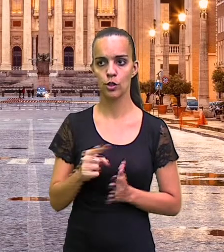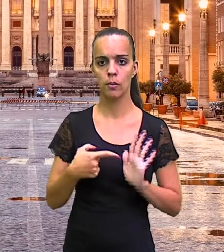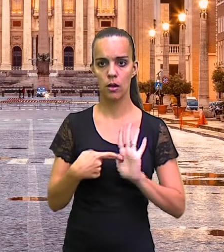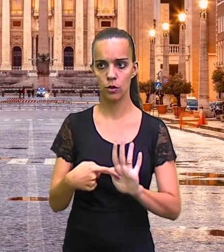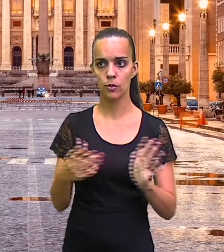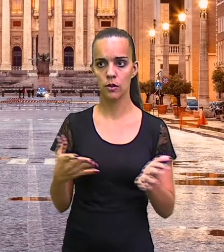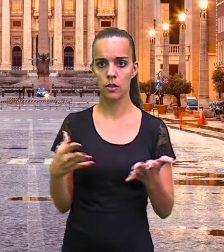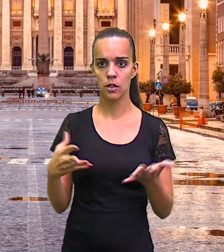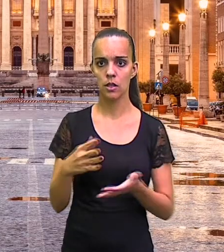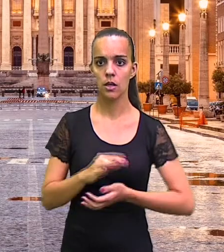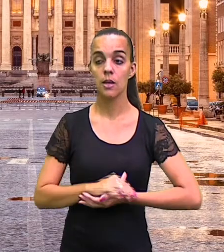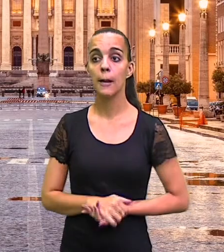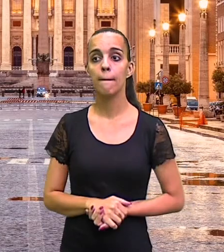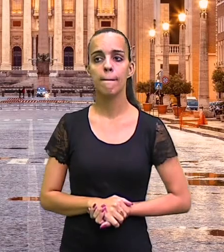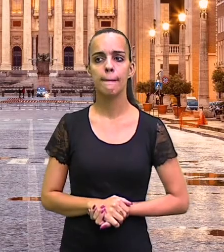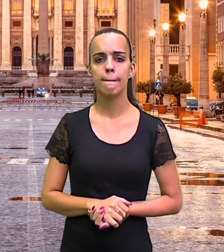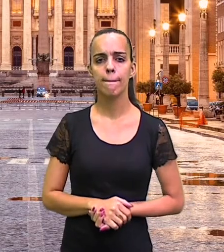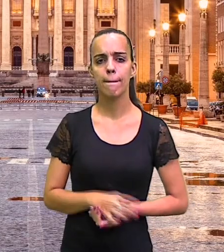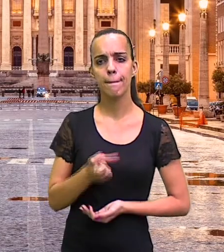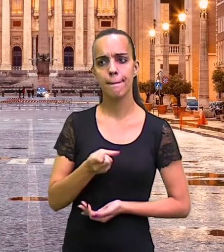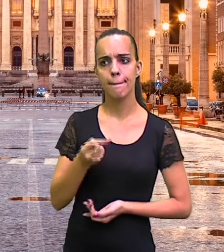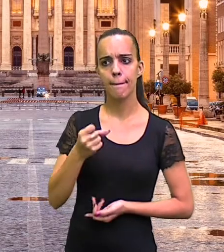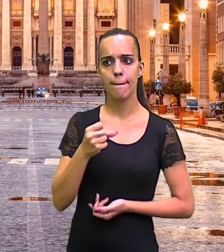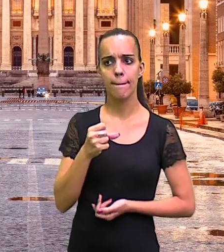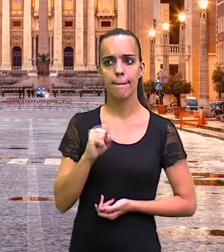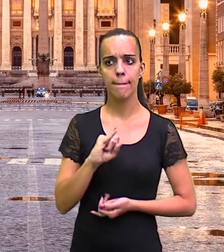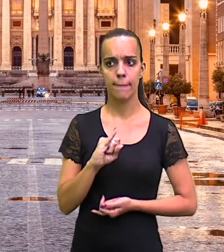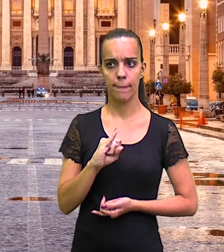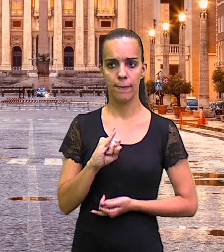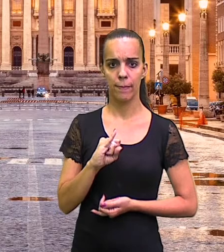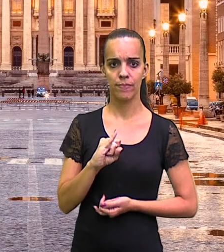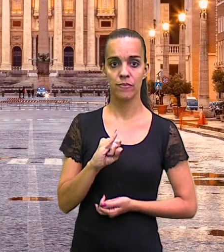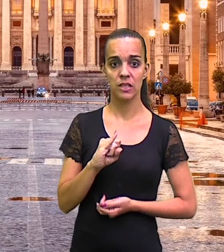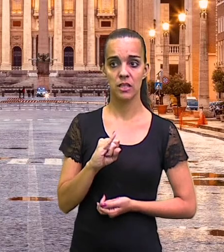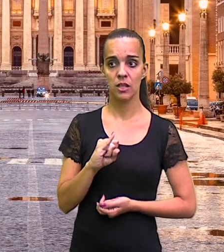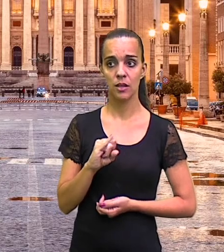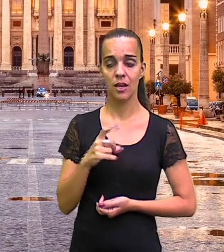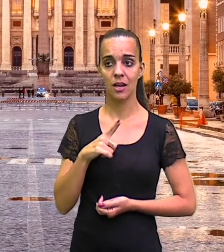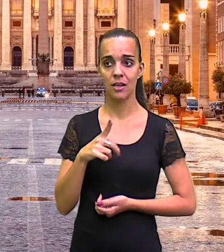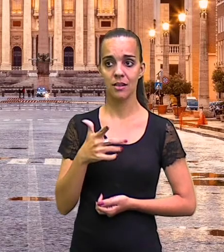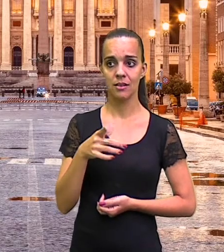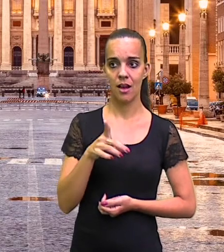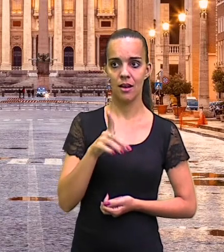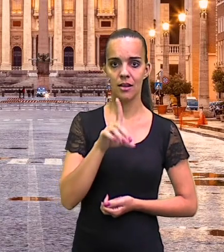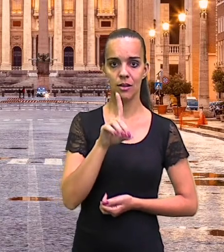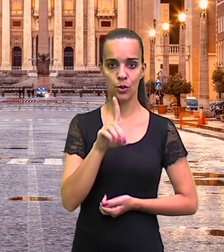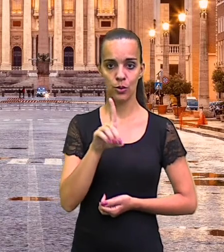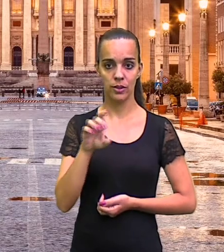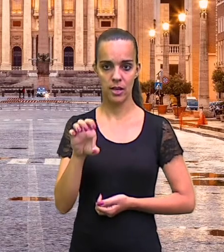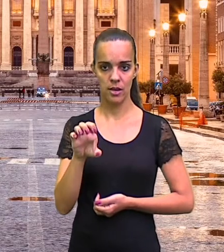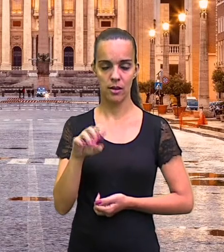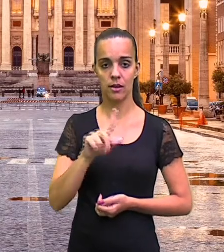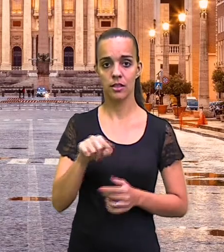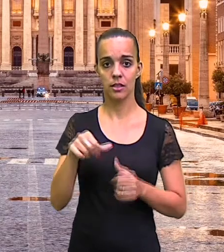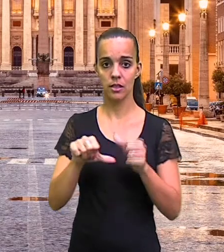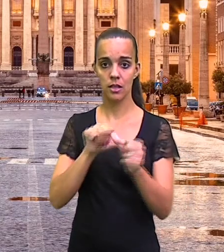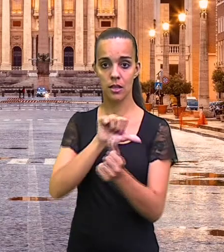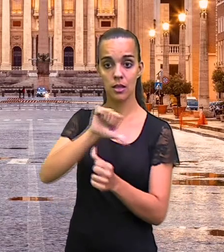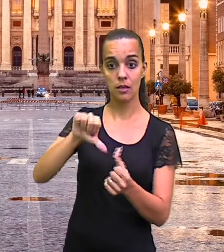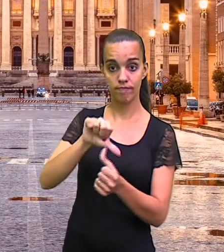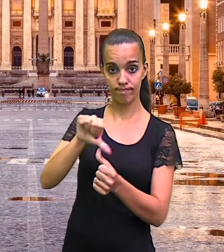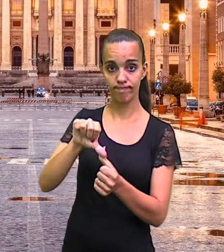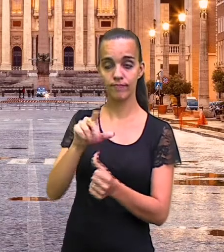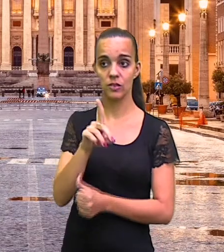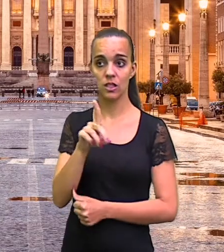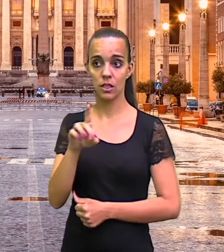hoje é se o D se transformar em dá, a crase. Se o